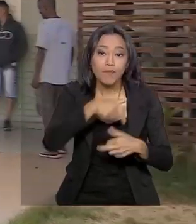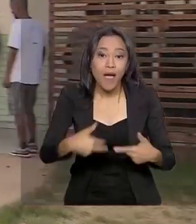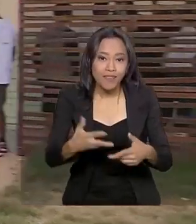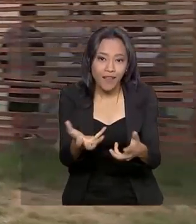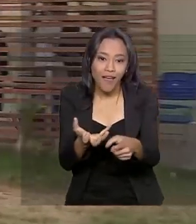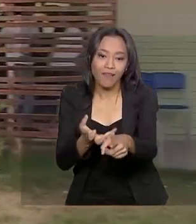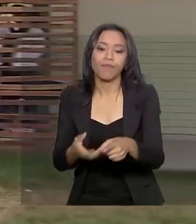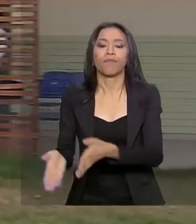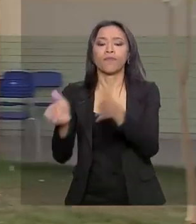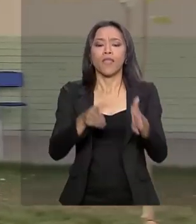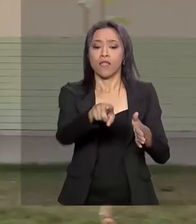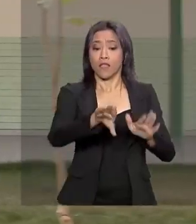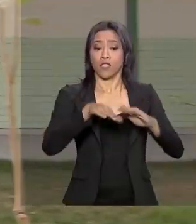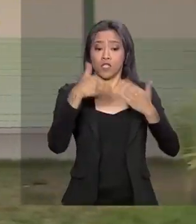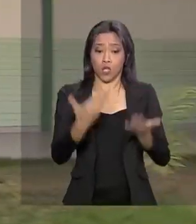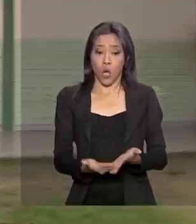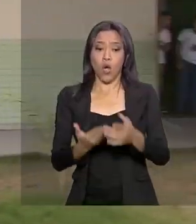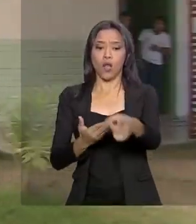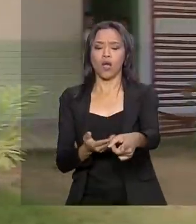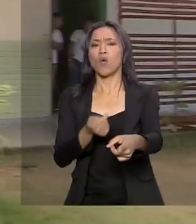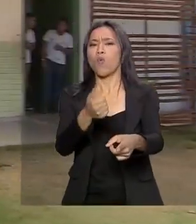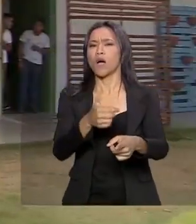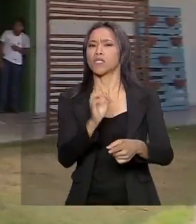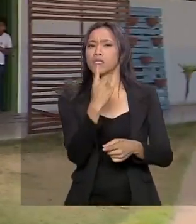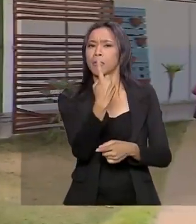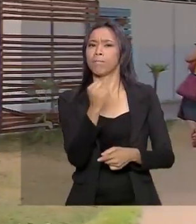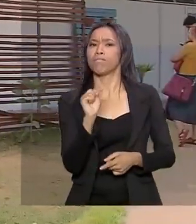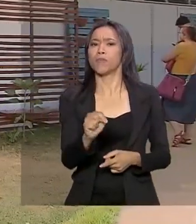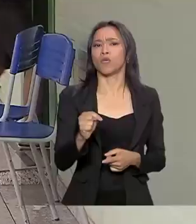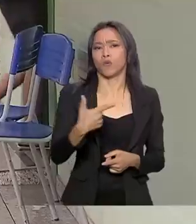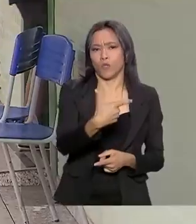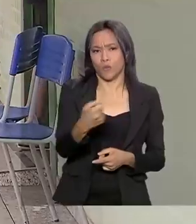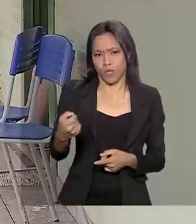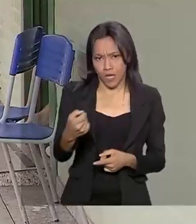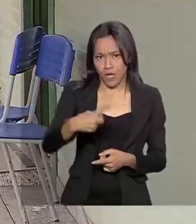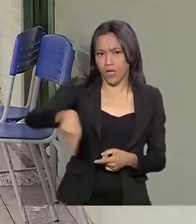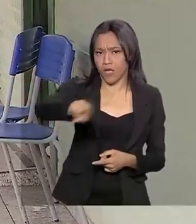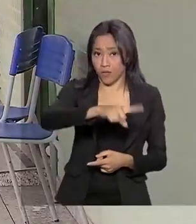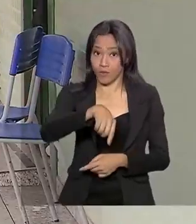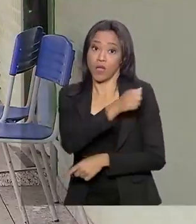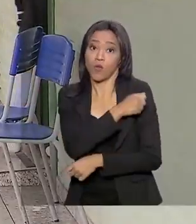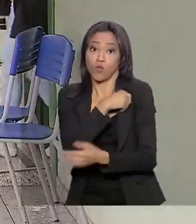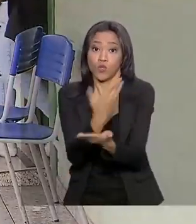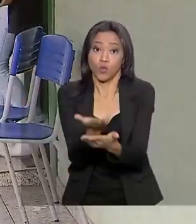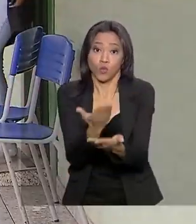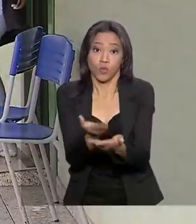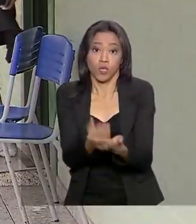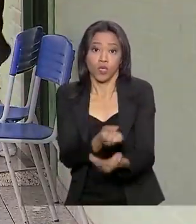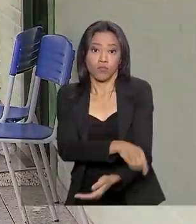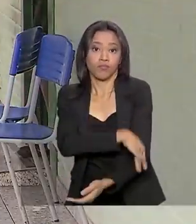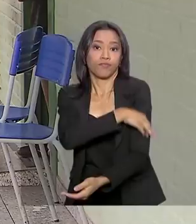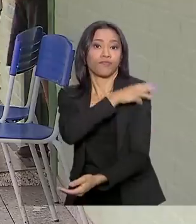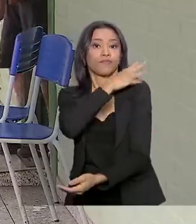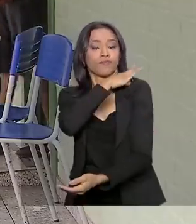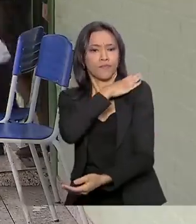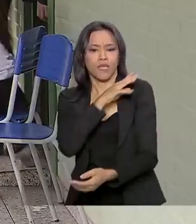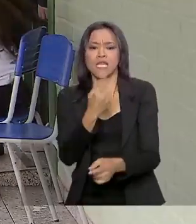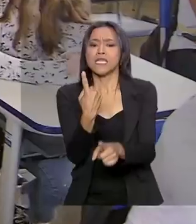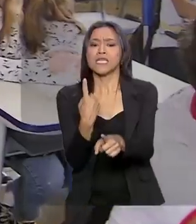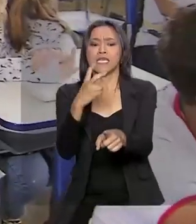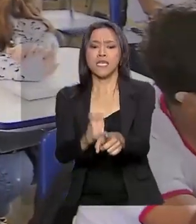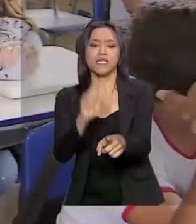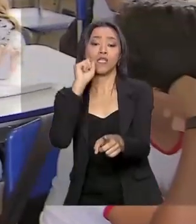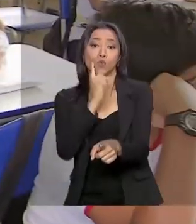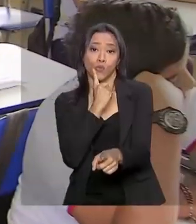escola onde filipe estuda são quase 1.200 alunos cursando ensino médio destes 15 são surdos